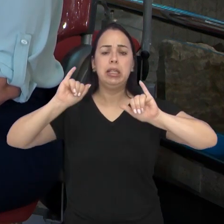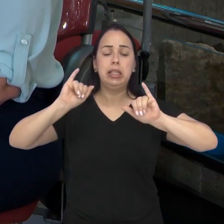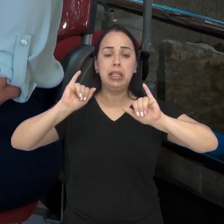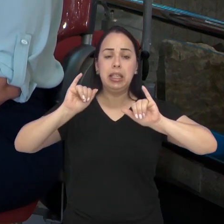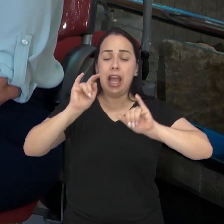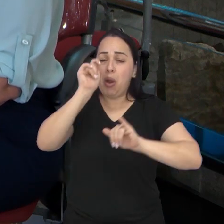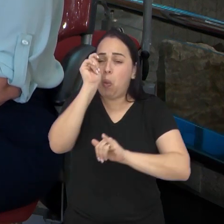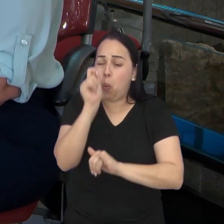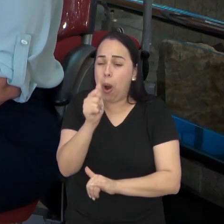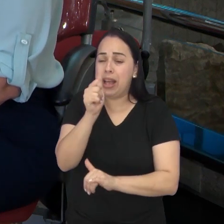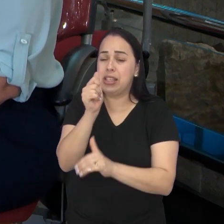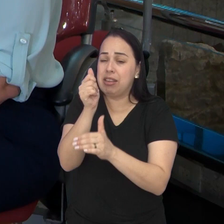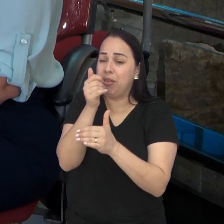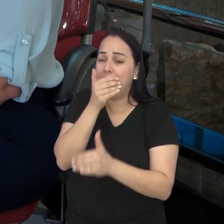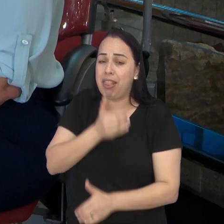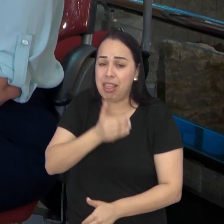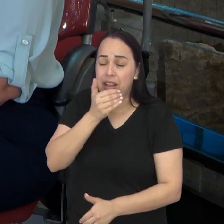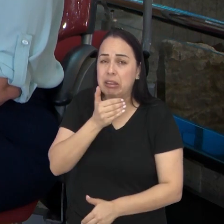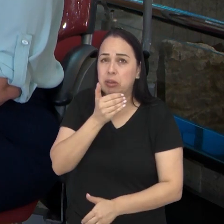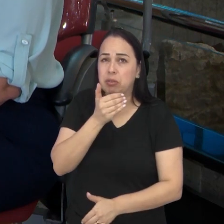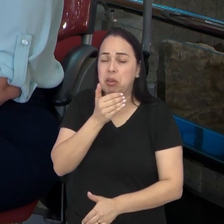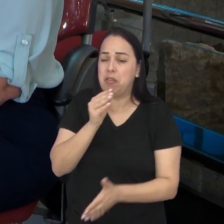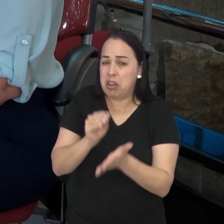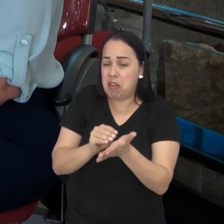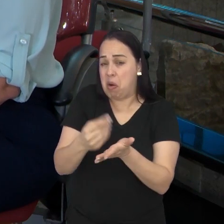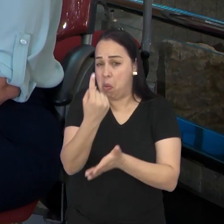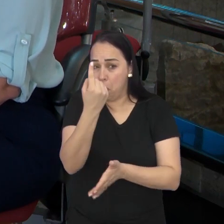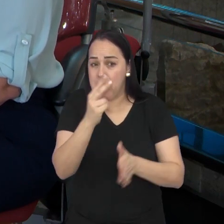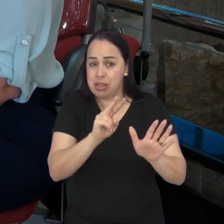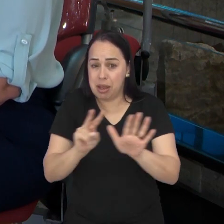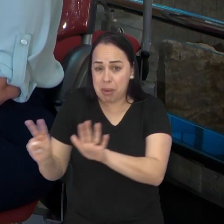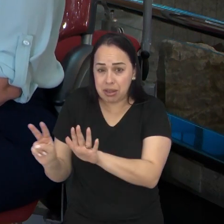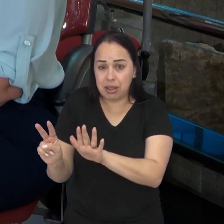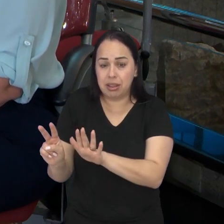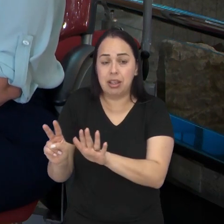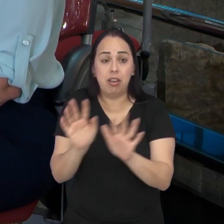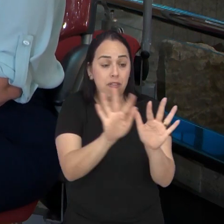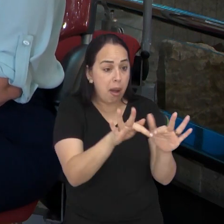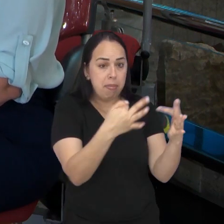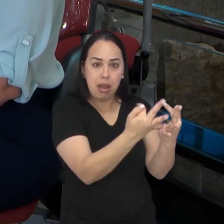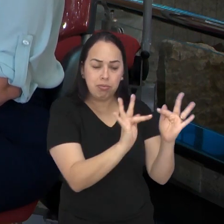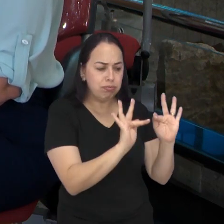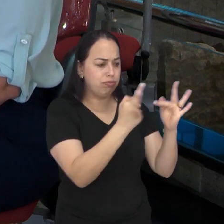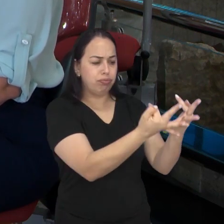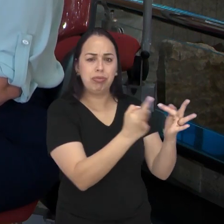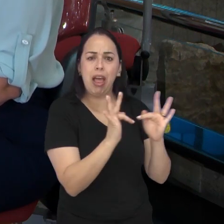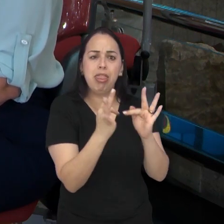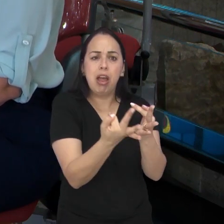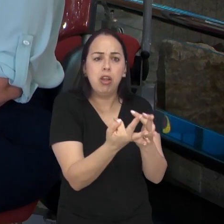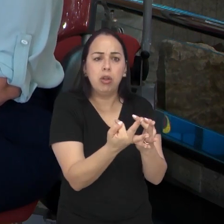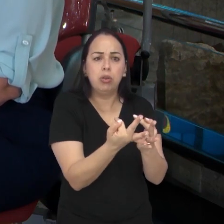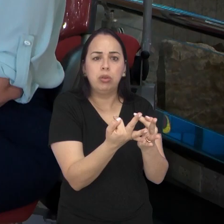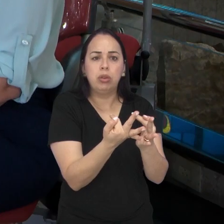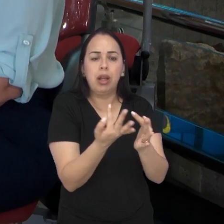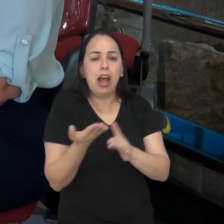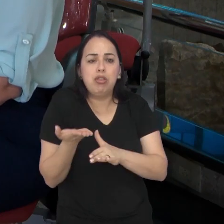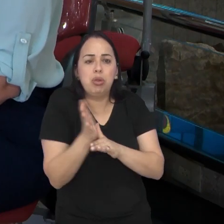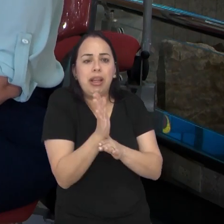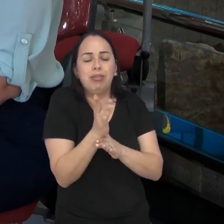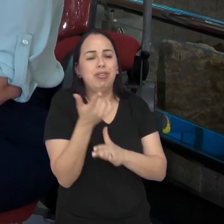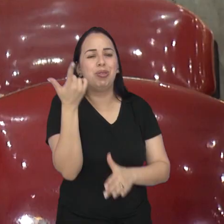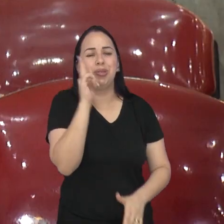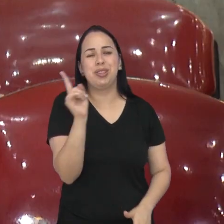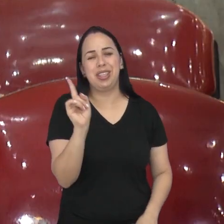chegou pertinho do Natal, acho que faltando uma semana para o Natal, tinha muitas famílias que ainda não tinha como ajudar, porque não